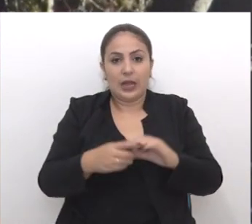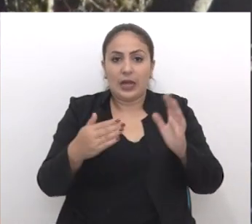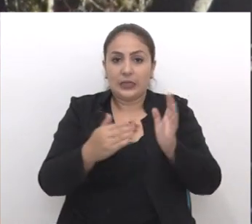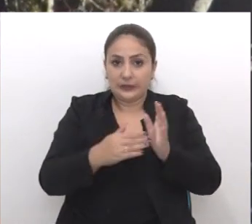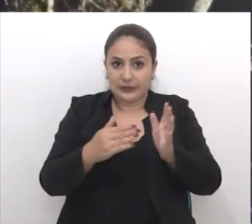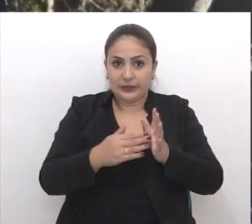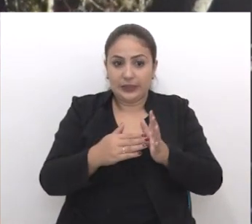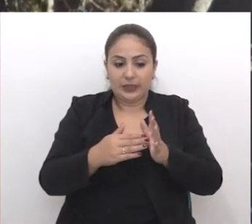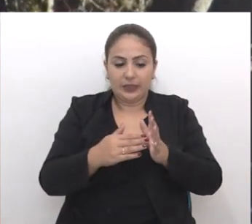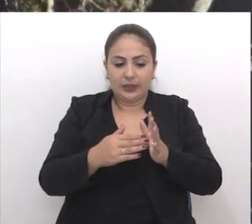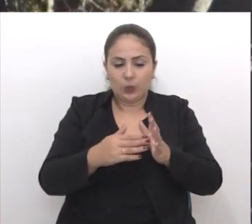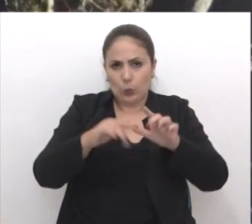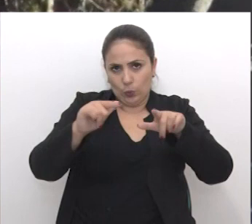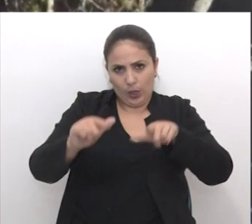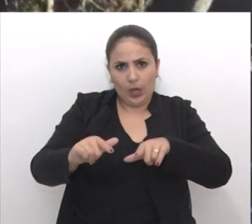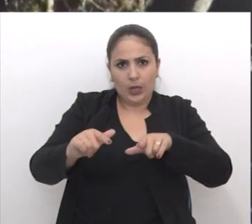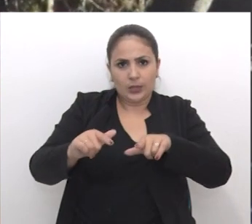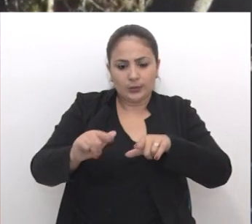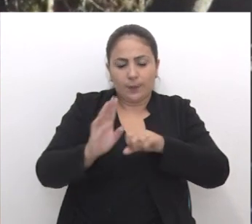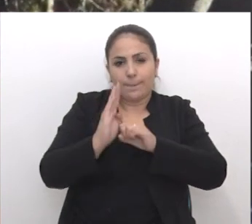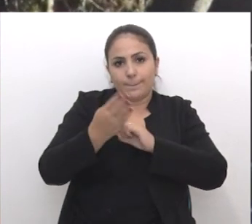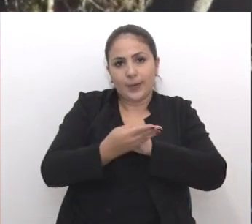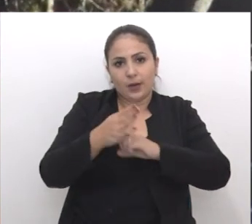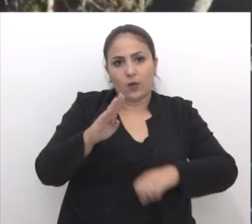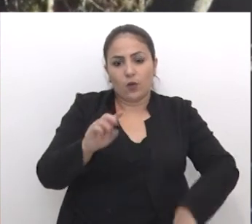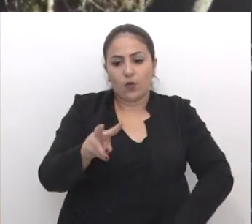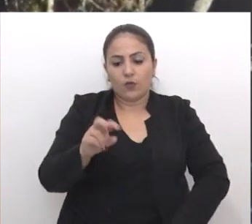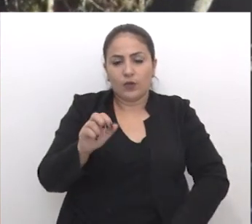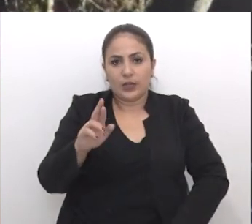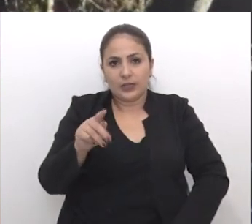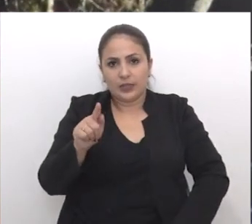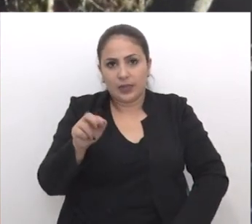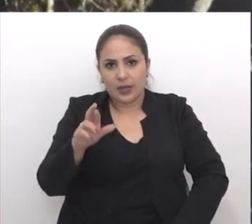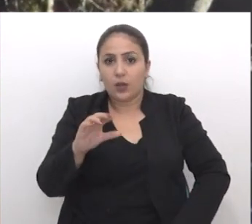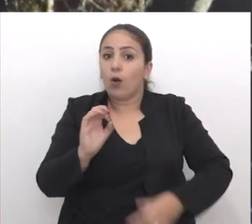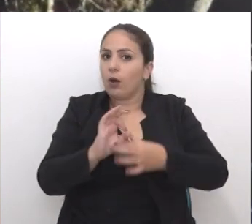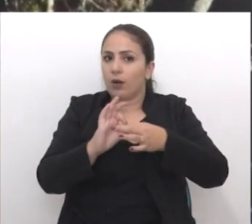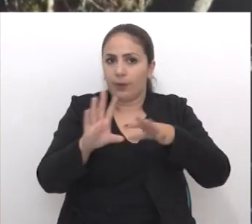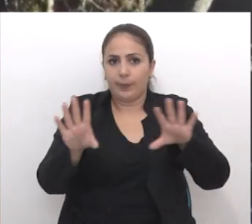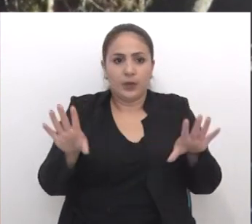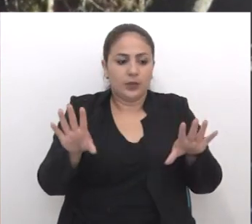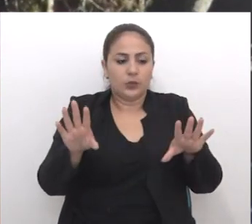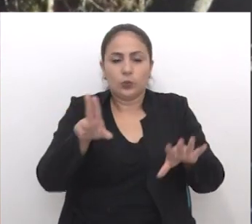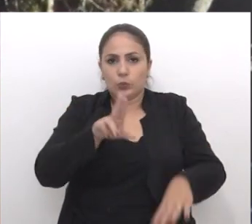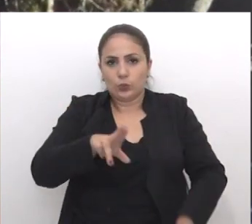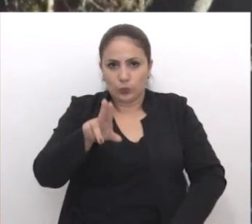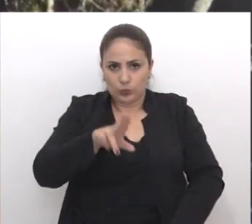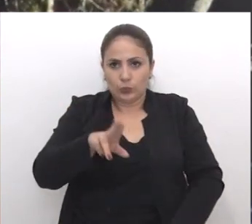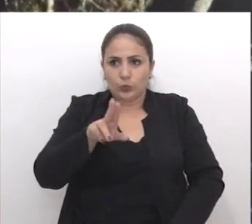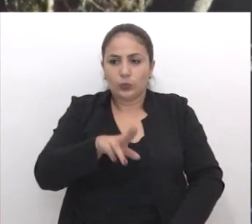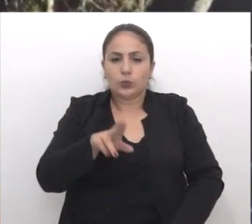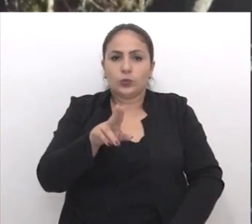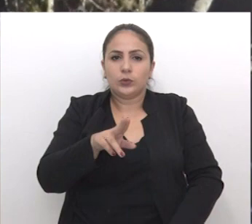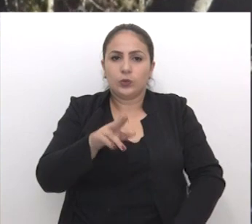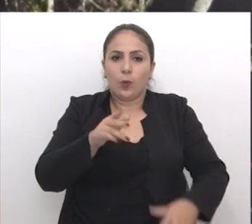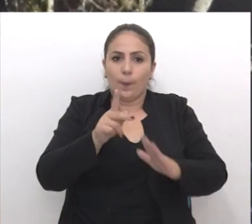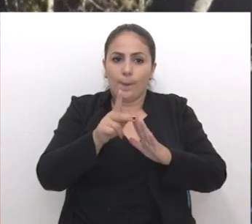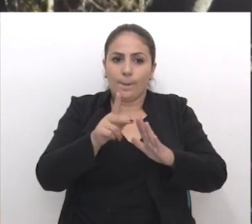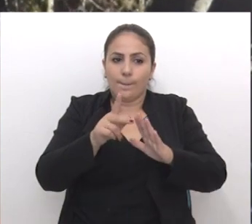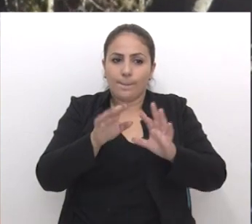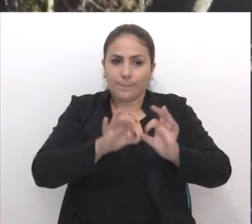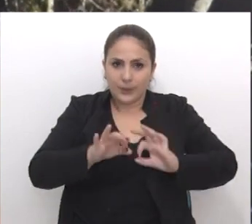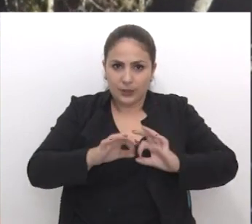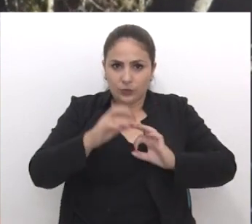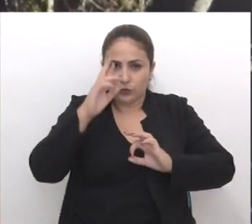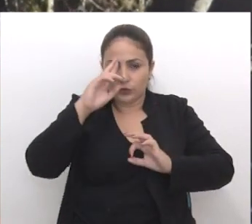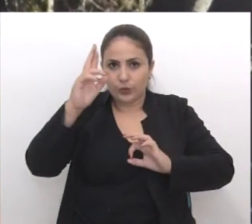E até um determinado ponto do bairro Vergueiro é permitido lá o uso, dentro do plano diretor, é